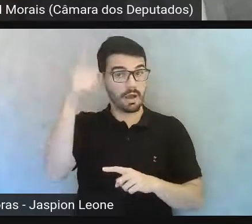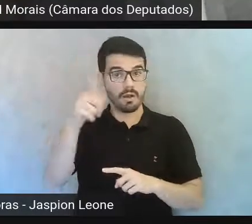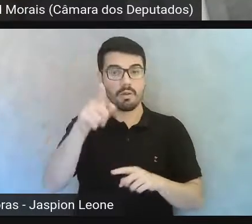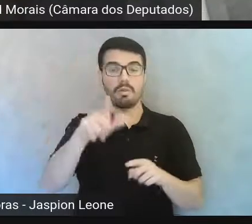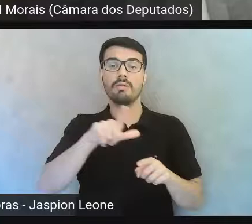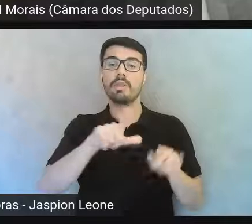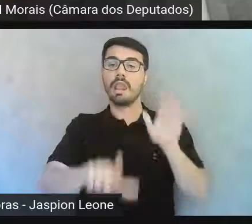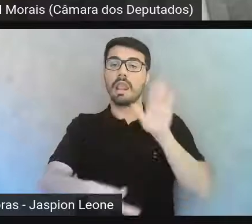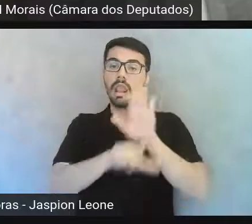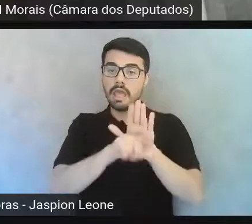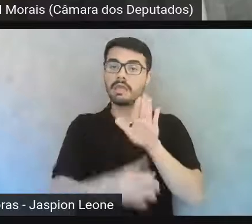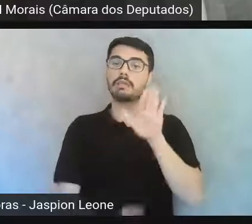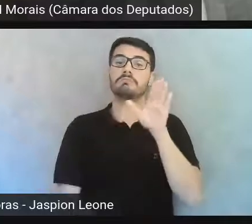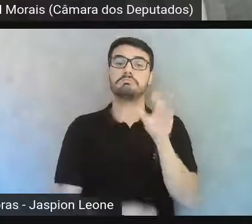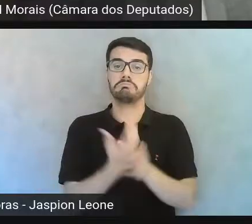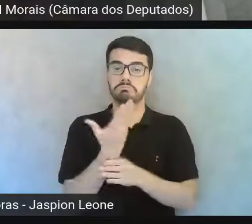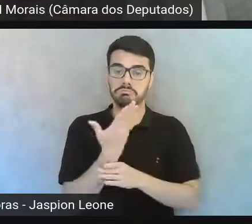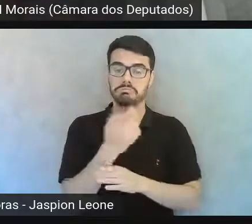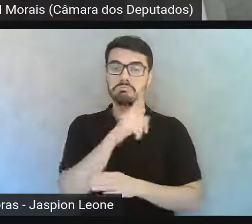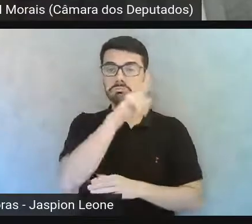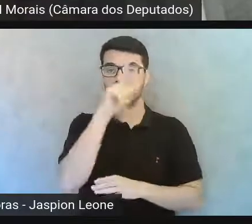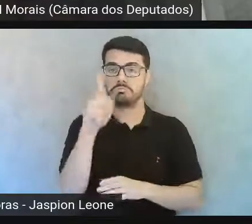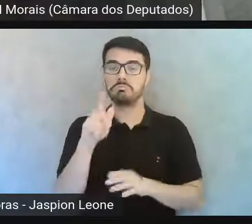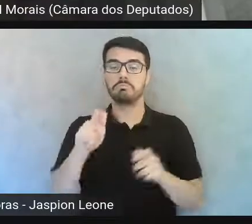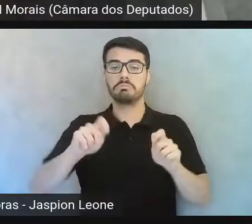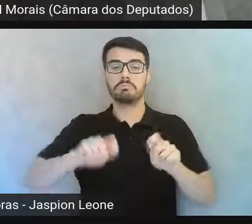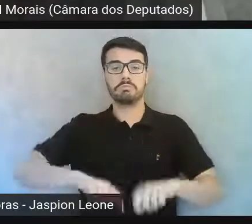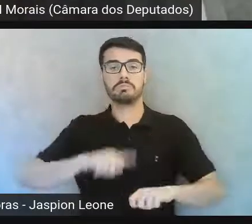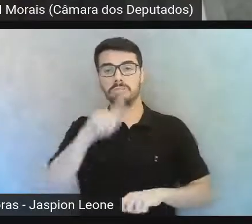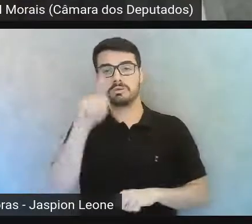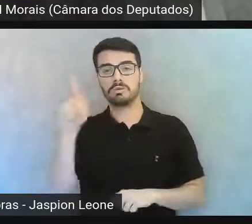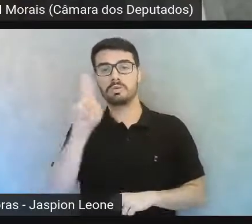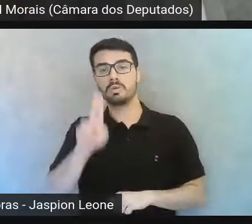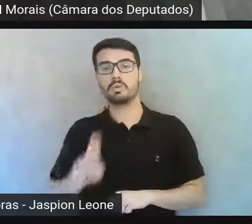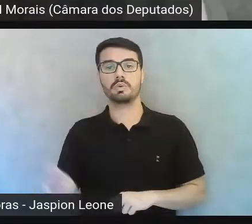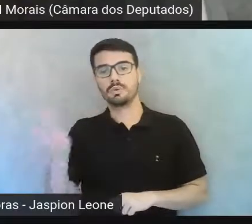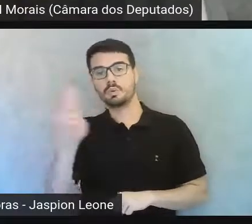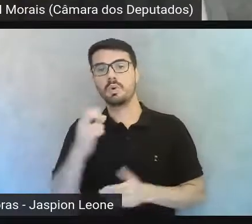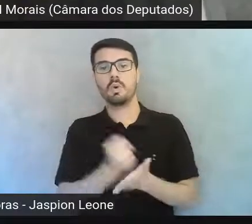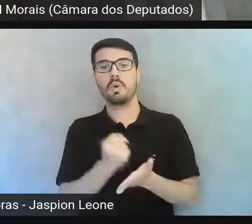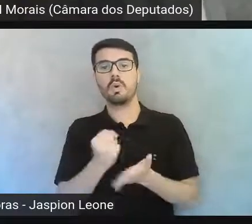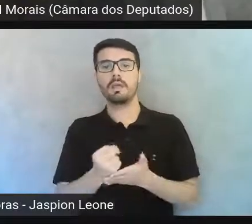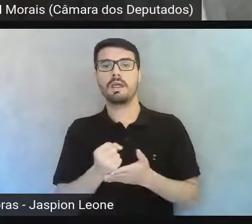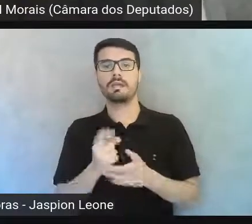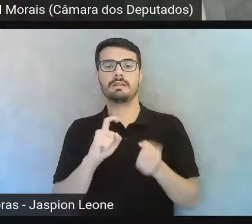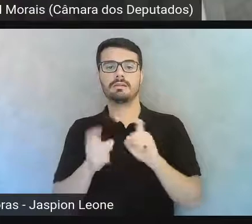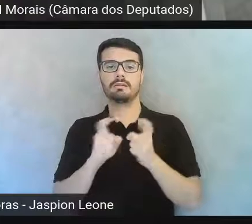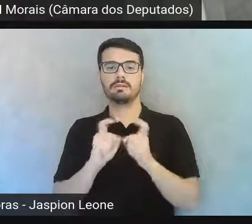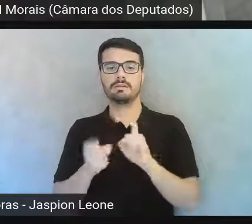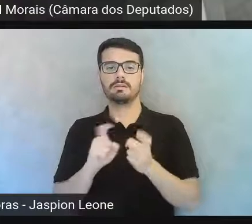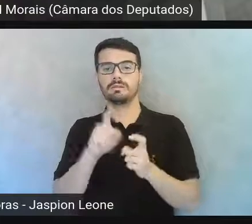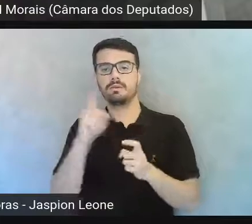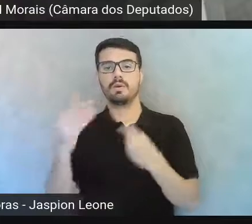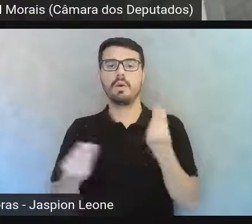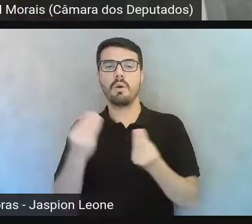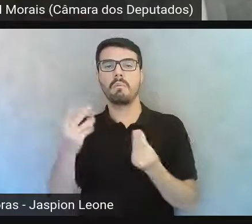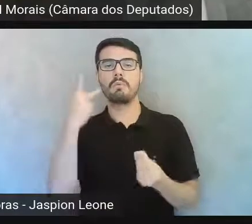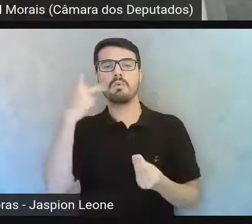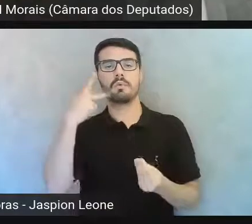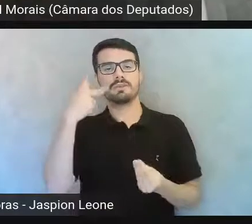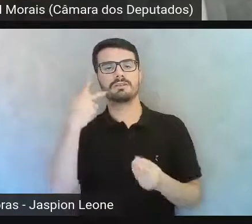legislar acerca da possibilidade de utilização dos contratos administrativos como instrumento de política